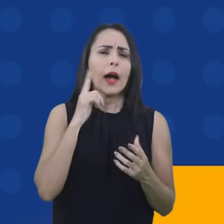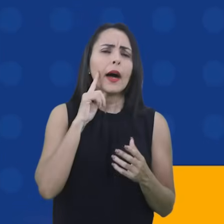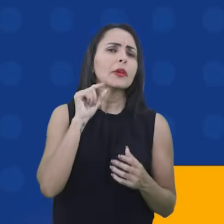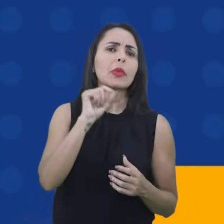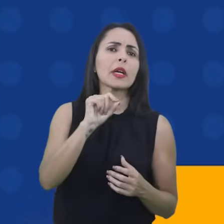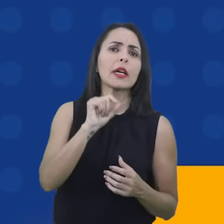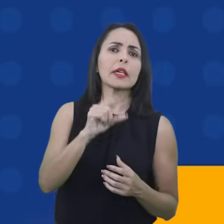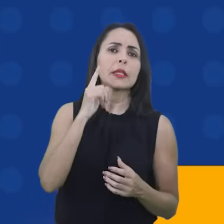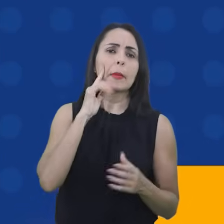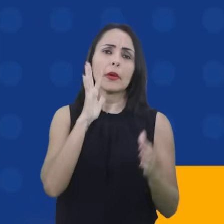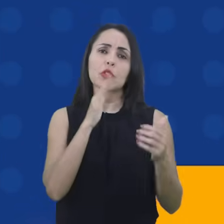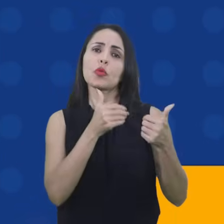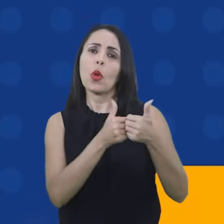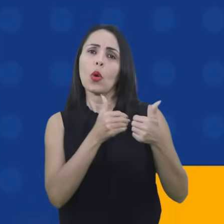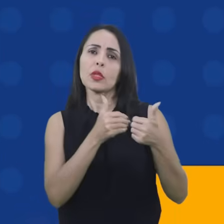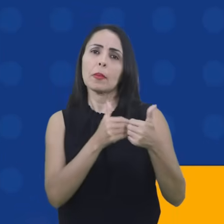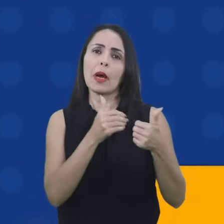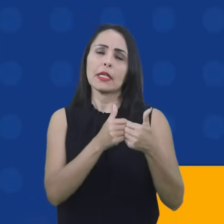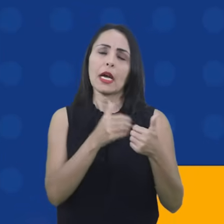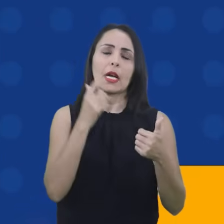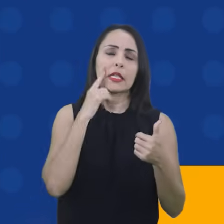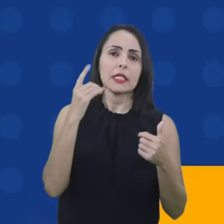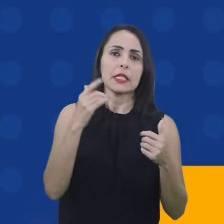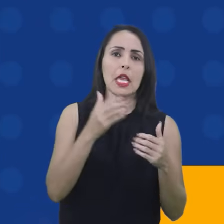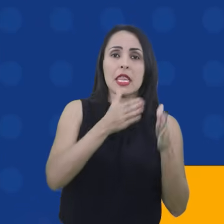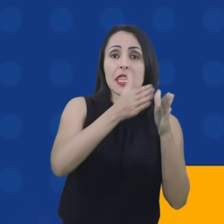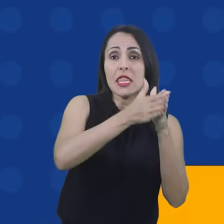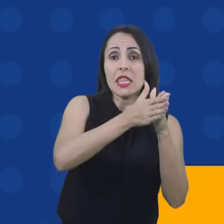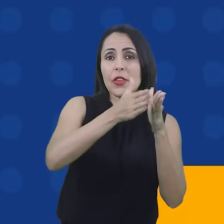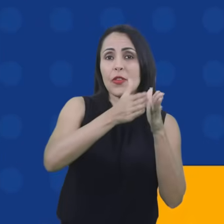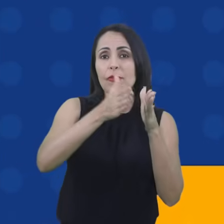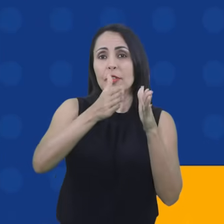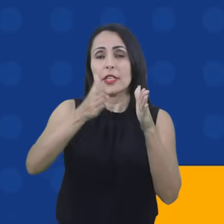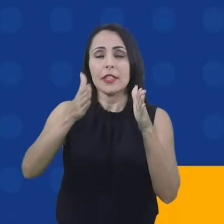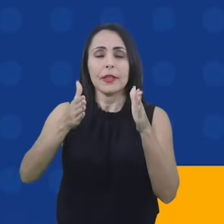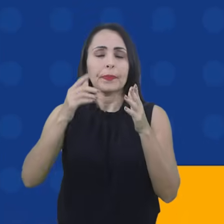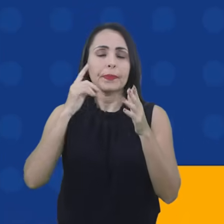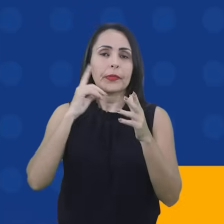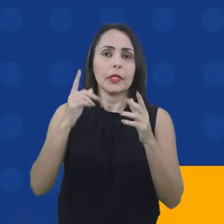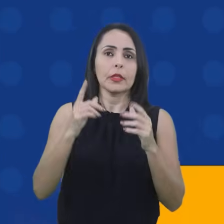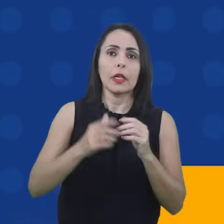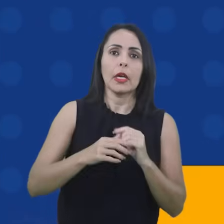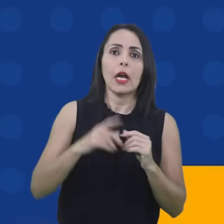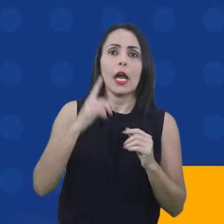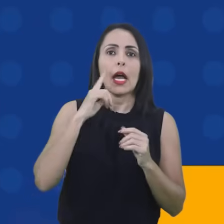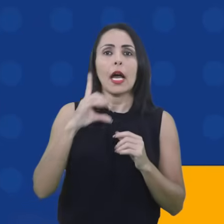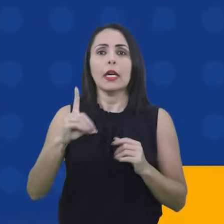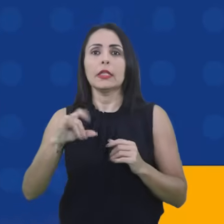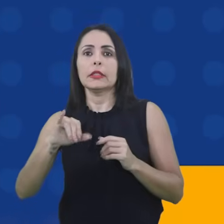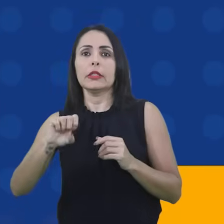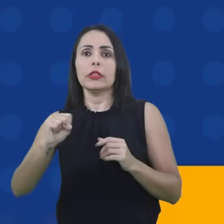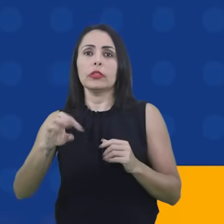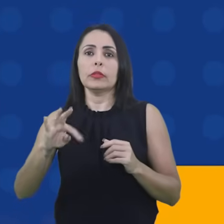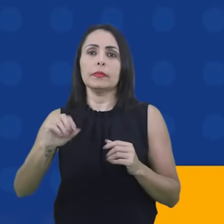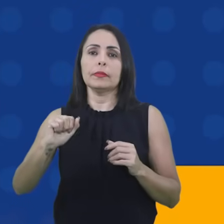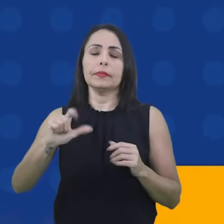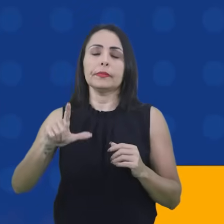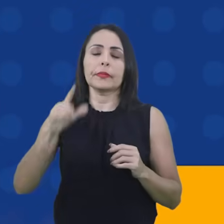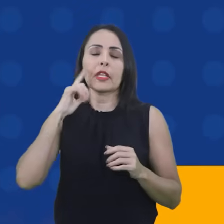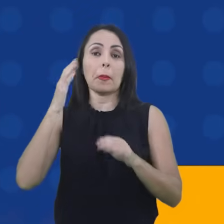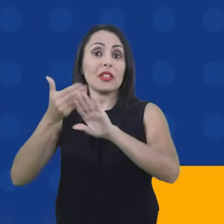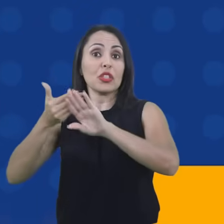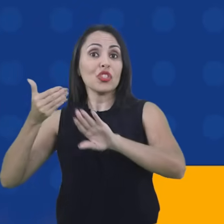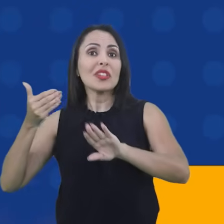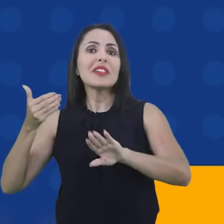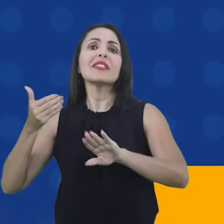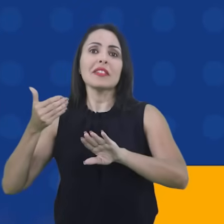aquela que vai estar mais próxima da linha média, que é a linha que divide o seu rosto exatamente no meio. E a distal é a que vai estar mais